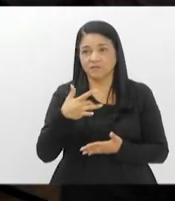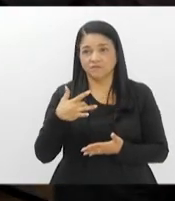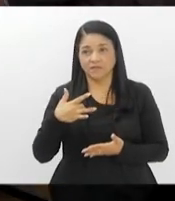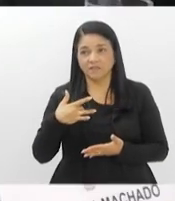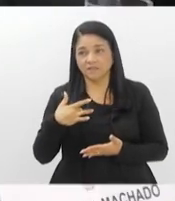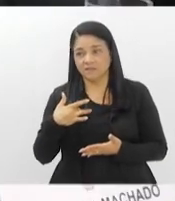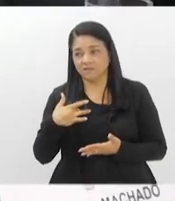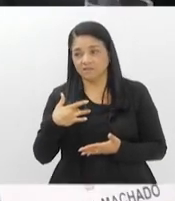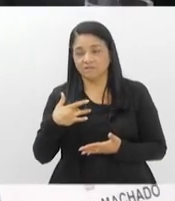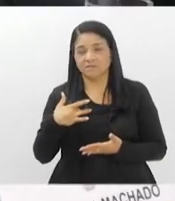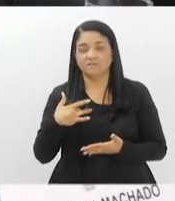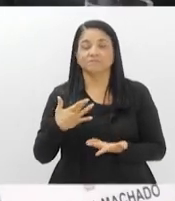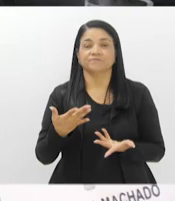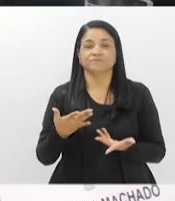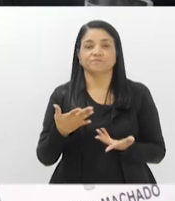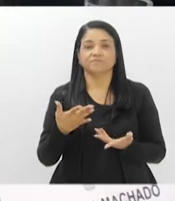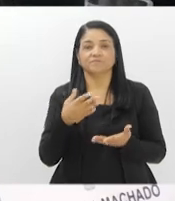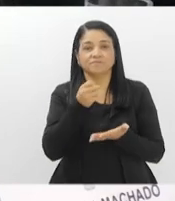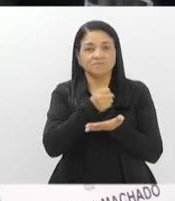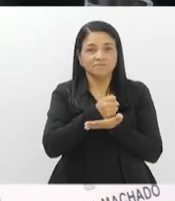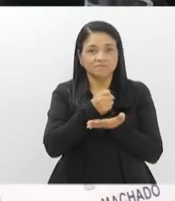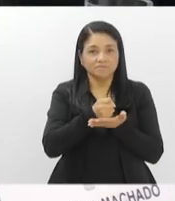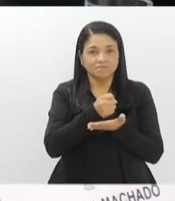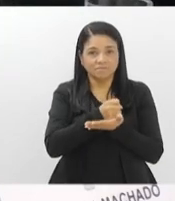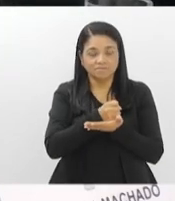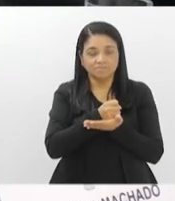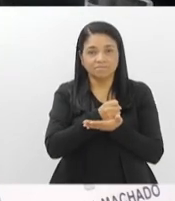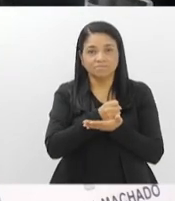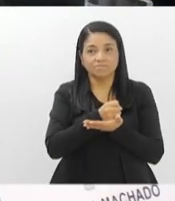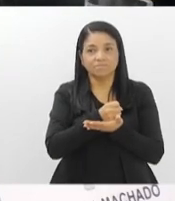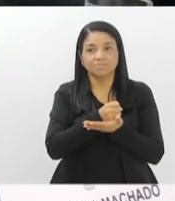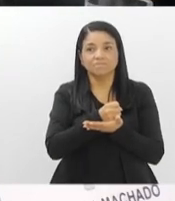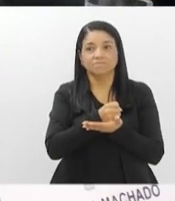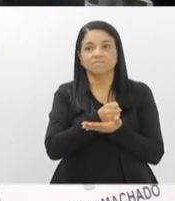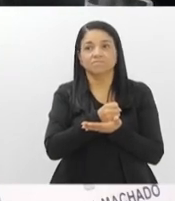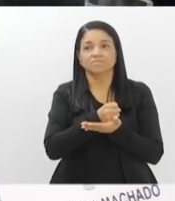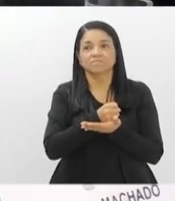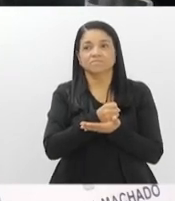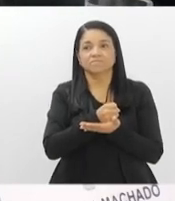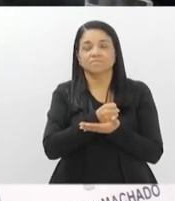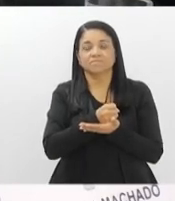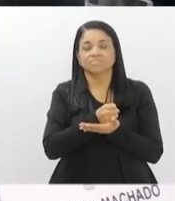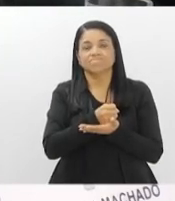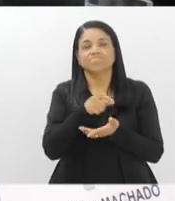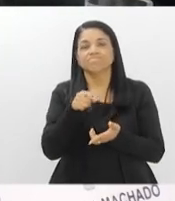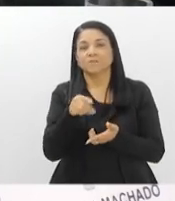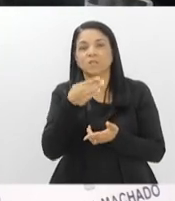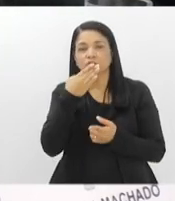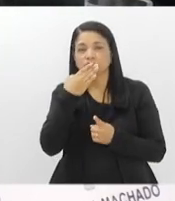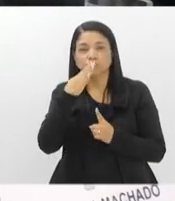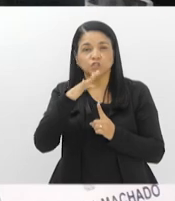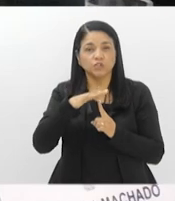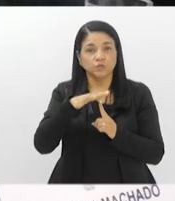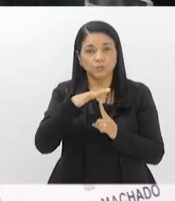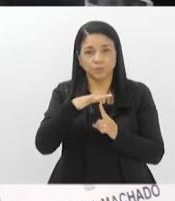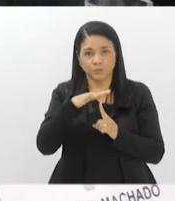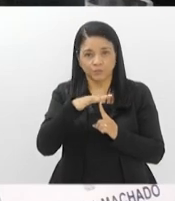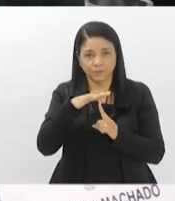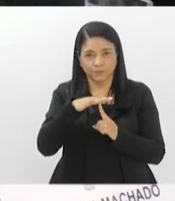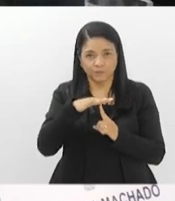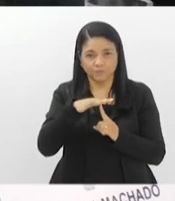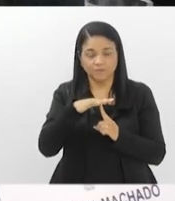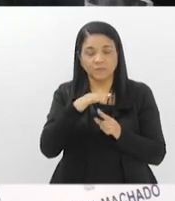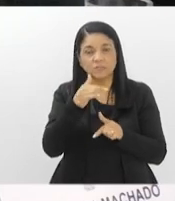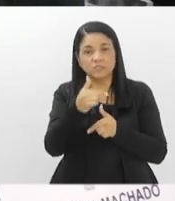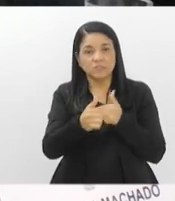que são os contratos findados em virtude desse tipo de de de de